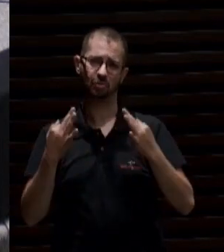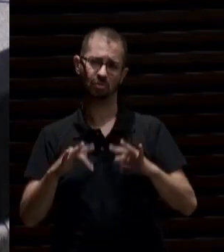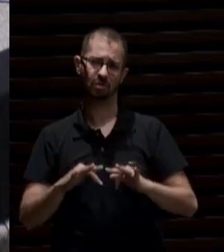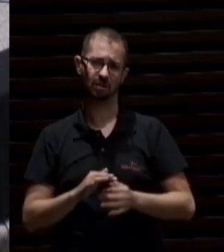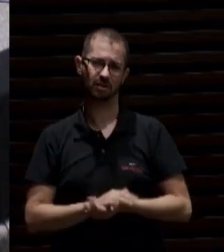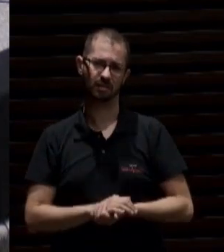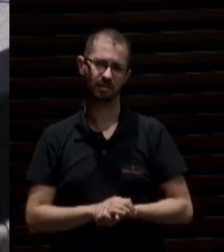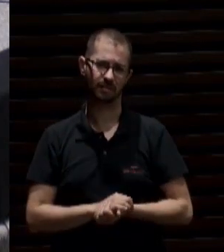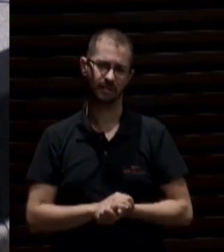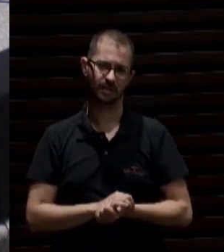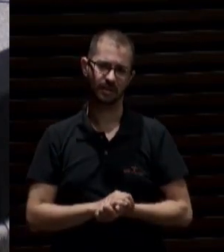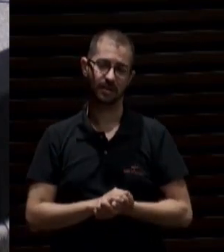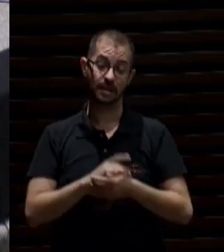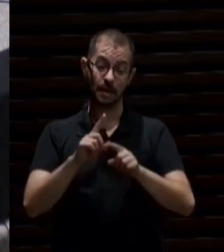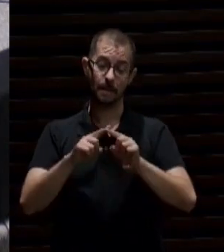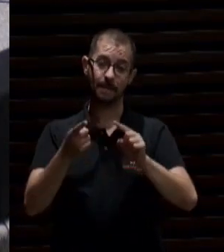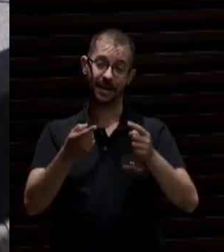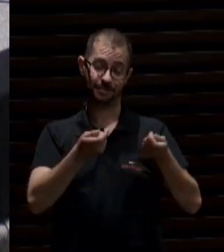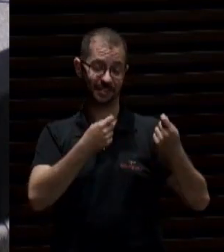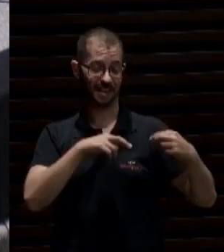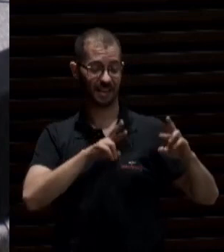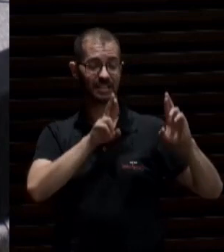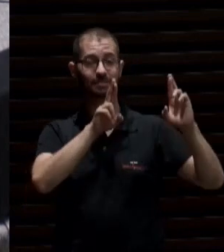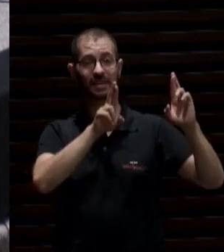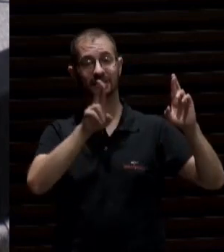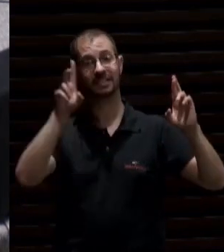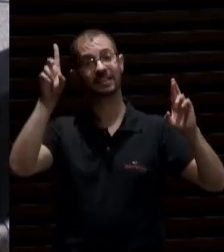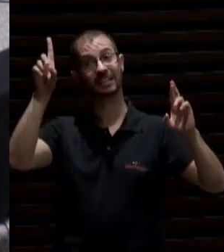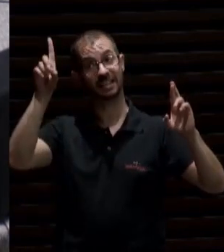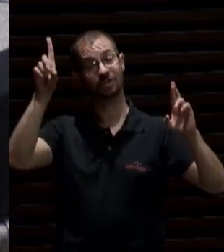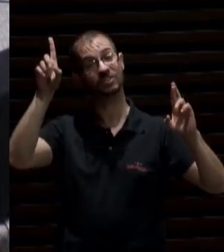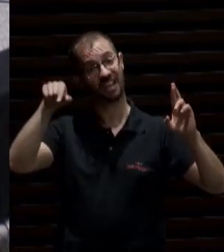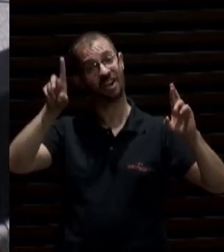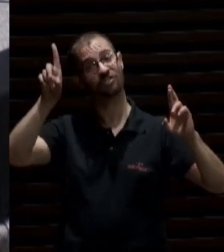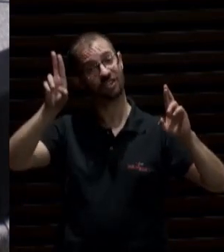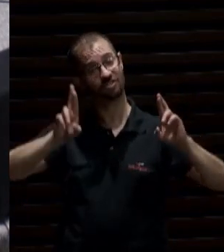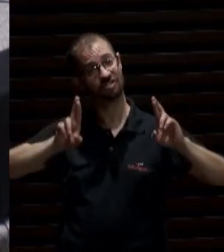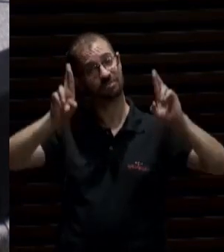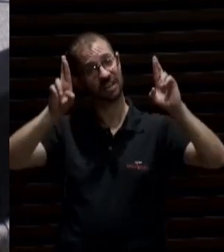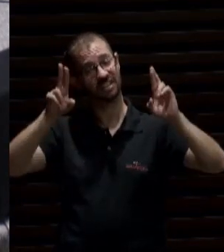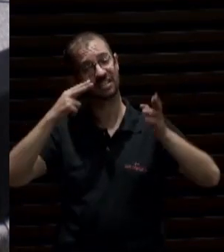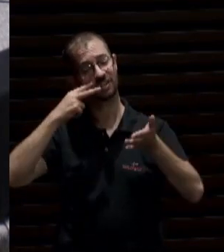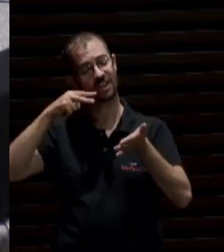Mas para poder dar esperança para os irmãos, porque Deus, ele é um Deus de esperanças, eu quero ler para